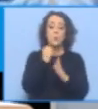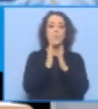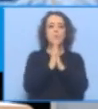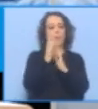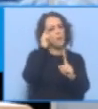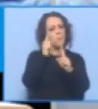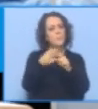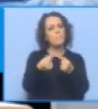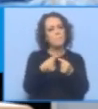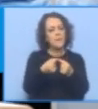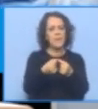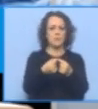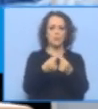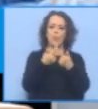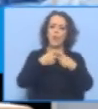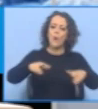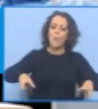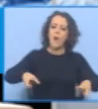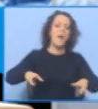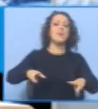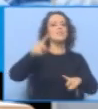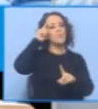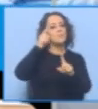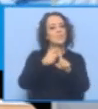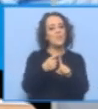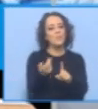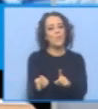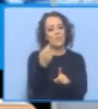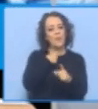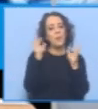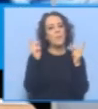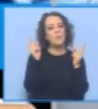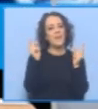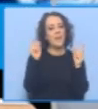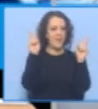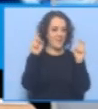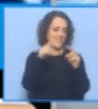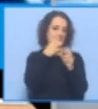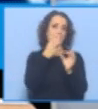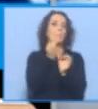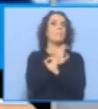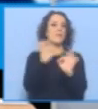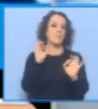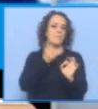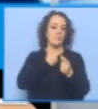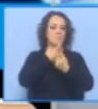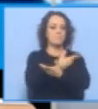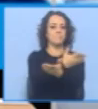próximo, olha, uma linguagem assim mais pueril, para brincar connosco, né? Isso é uma grande maravilha que temos que anunciar à